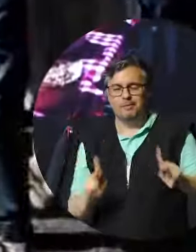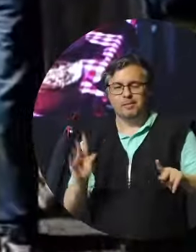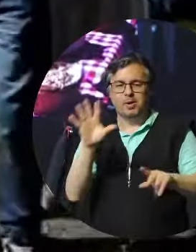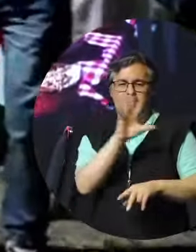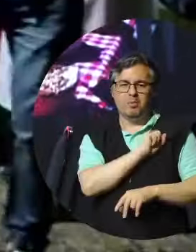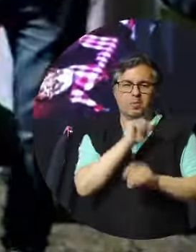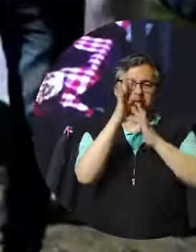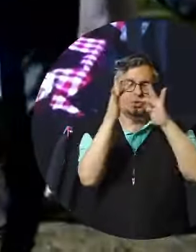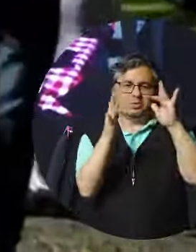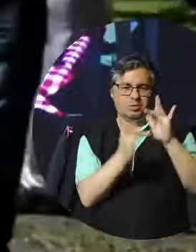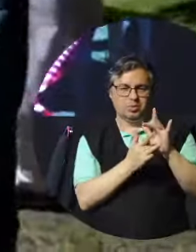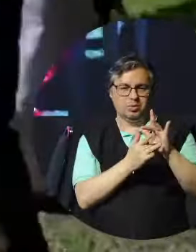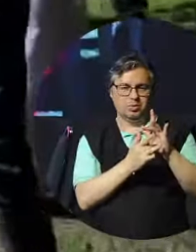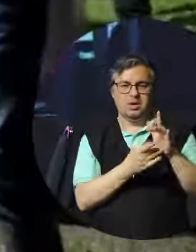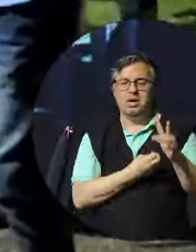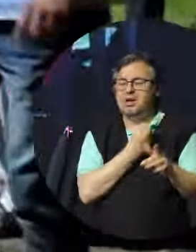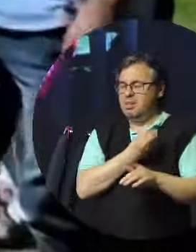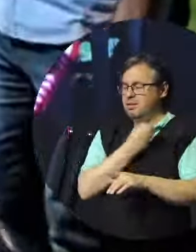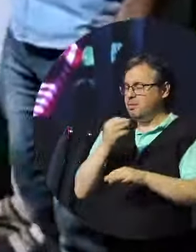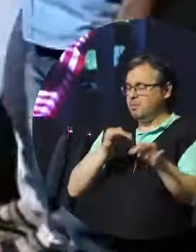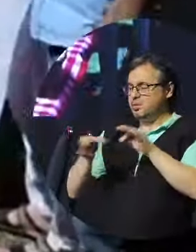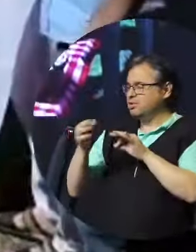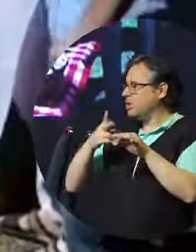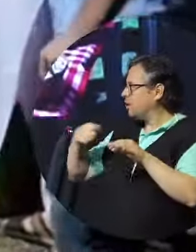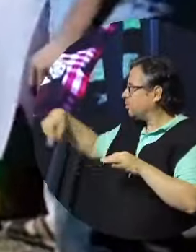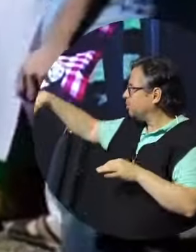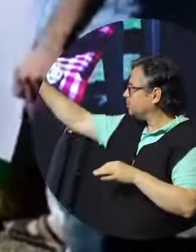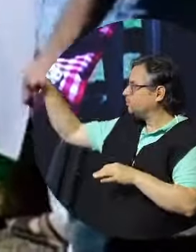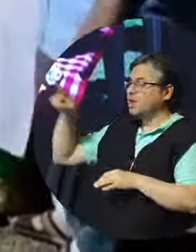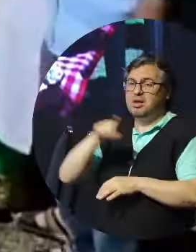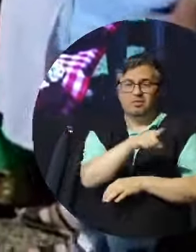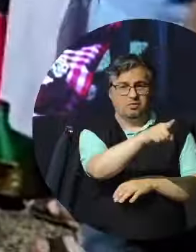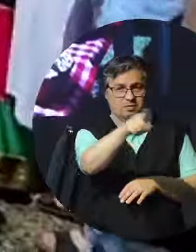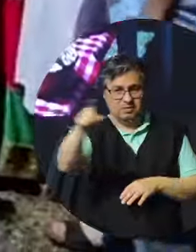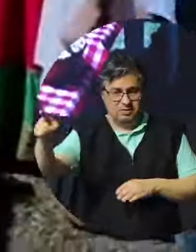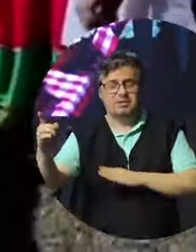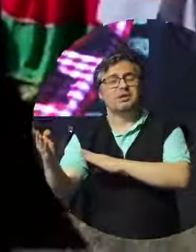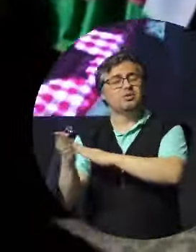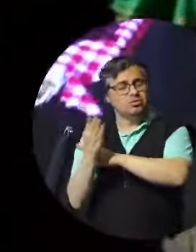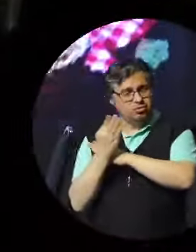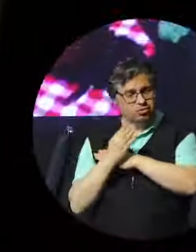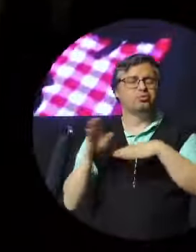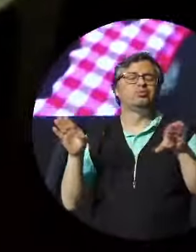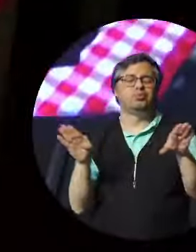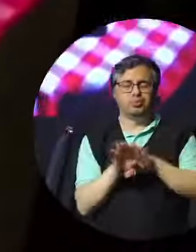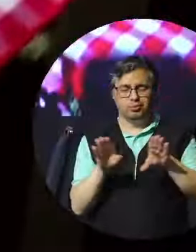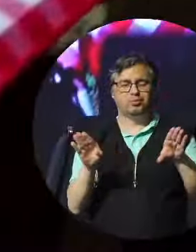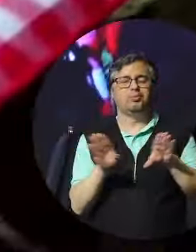Jesus na Vila Minha Pátria. E você é parte disso conosco, olha aí.